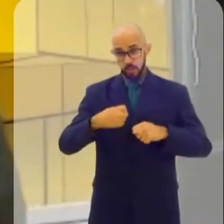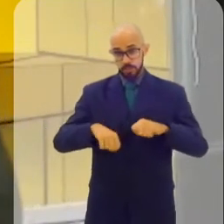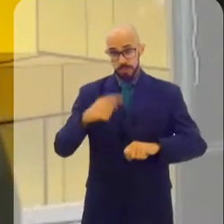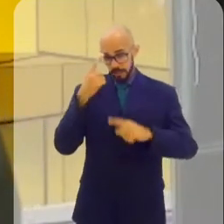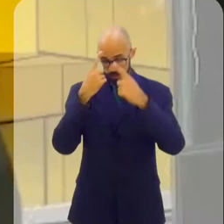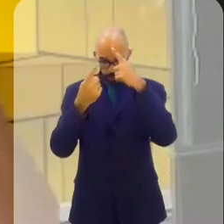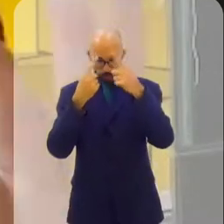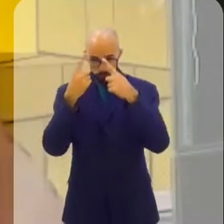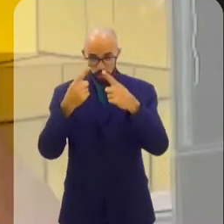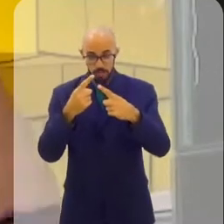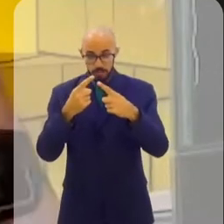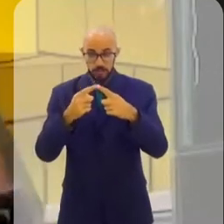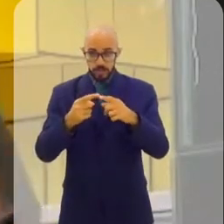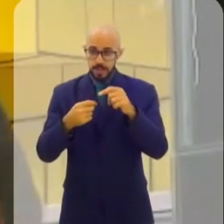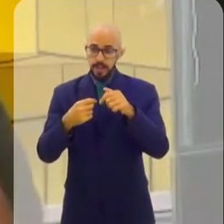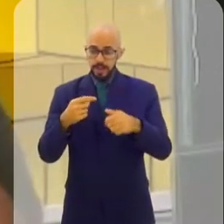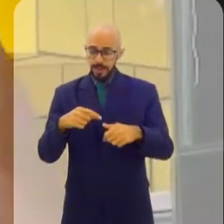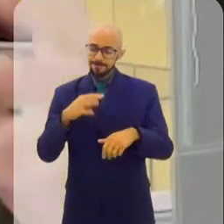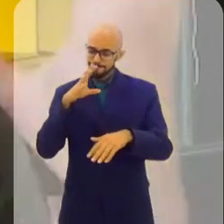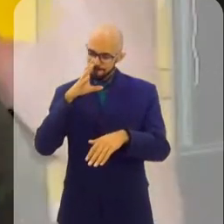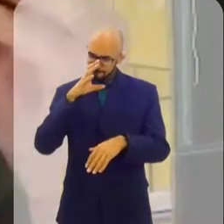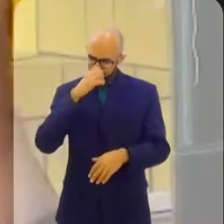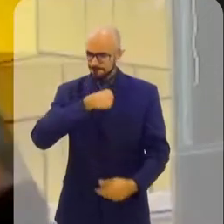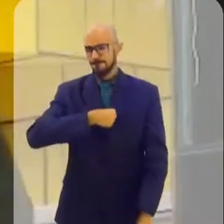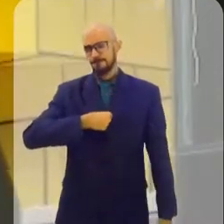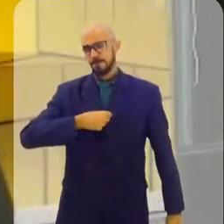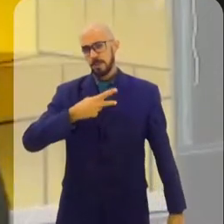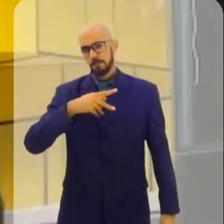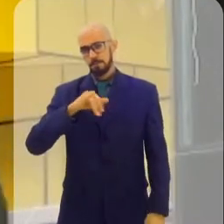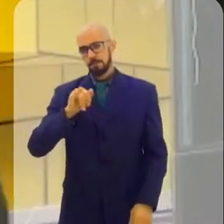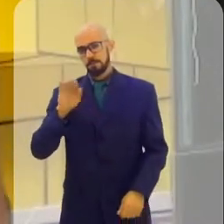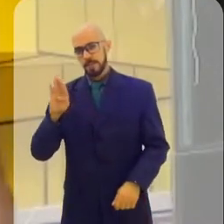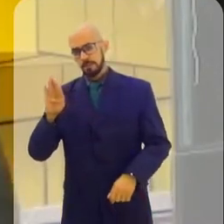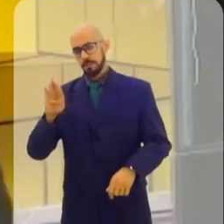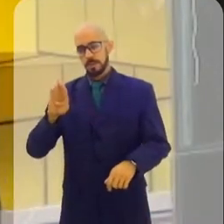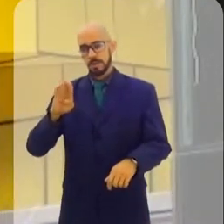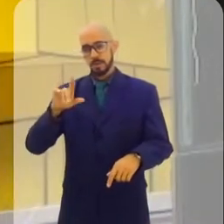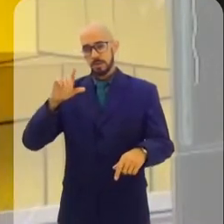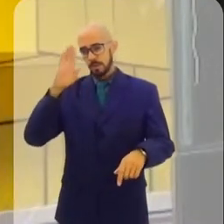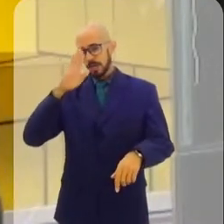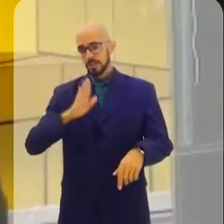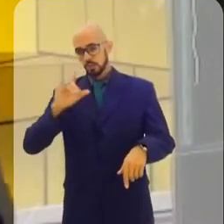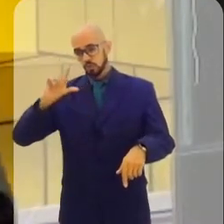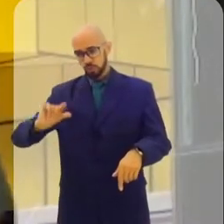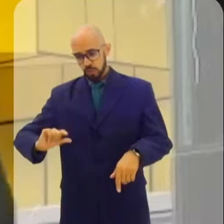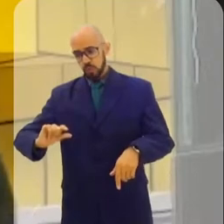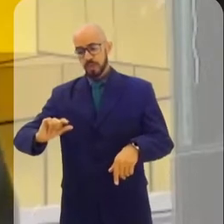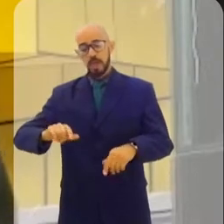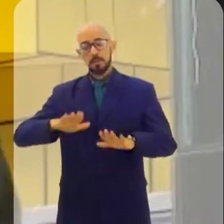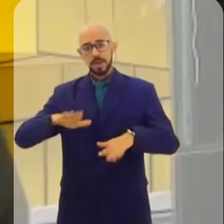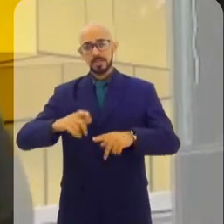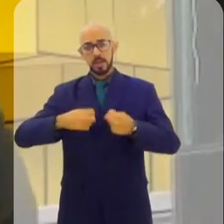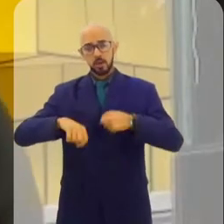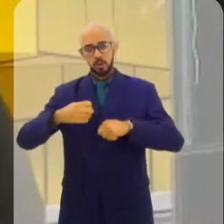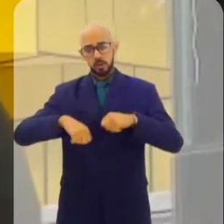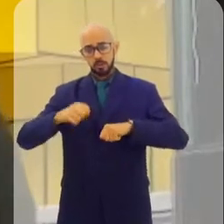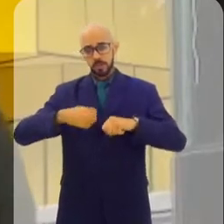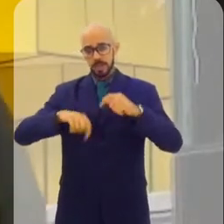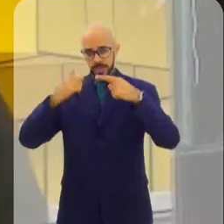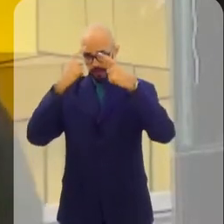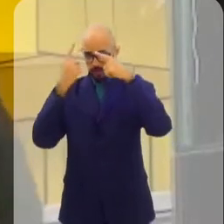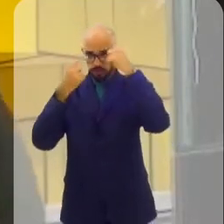criativa se mostrou muito resiliente, quer dizer, então, enquanto o PIB brasileiro caía, a economia